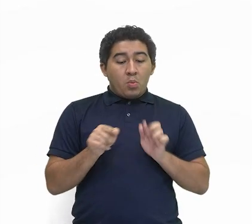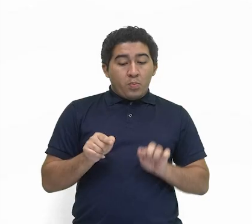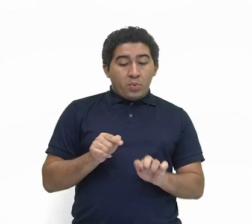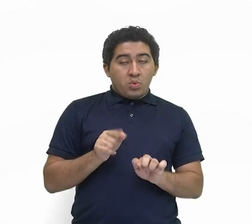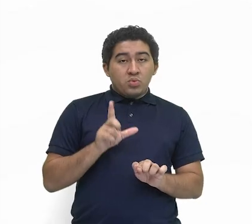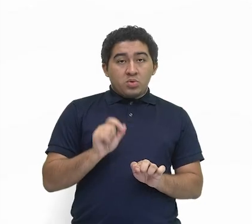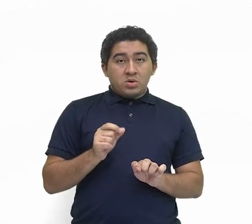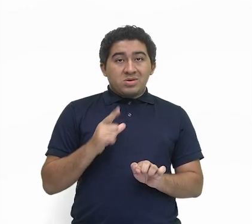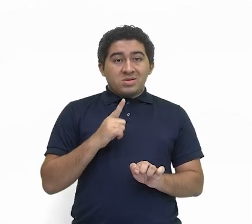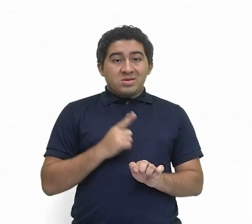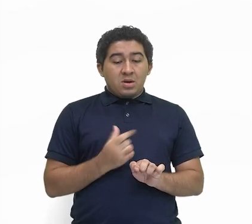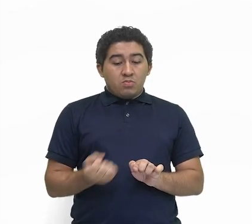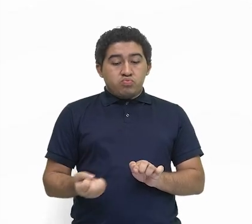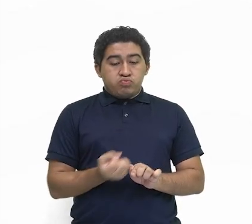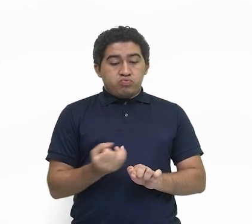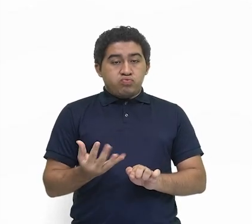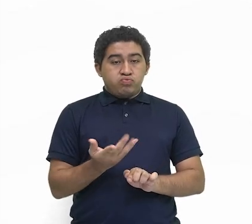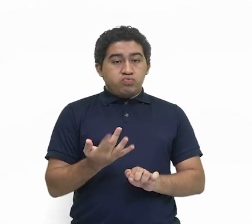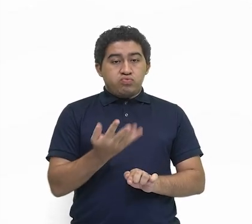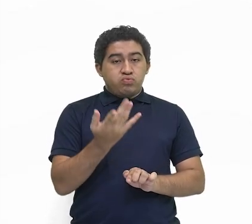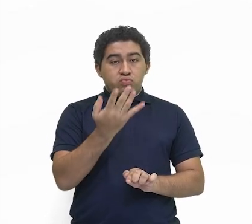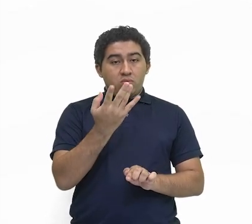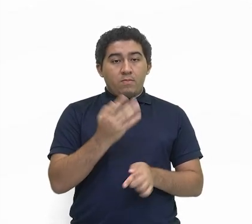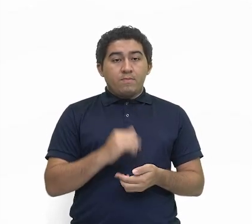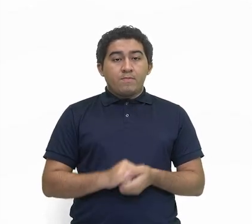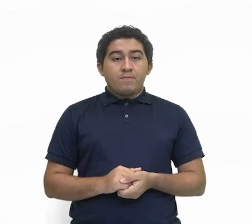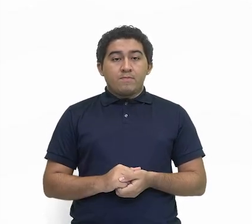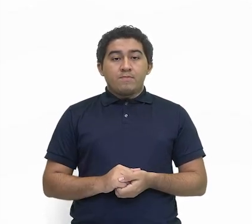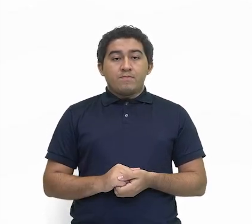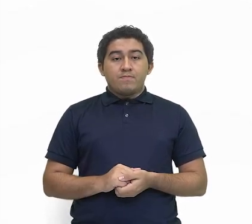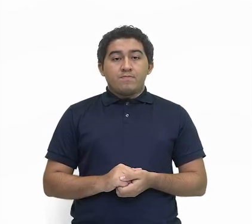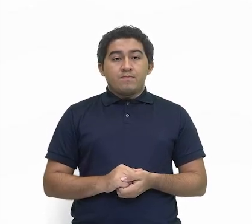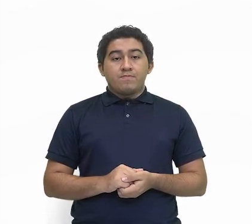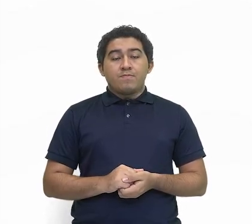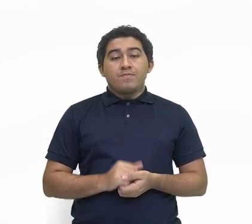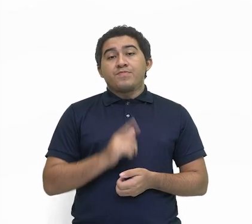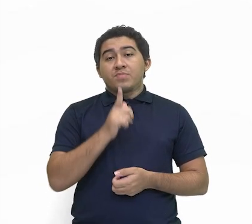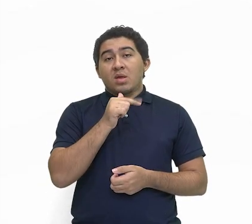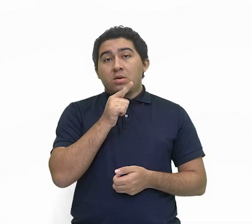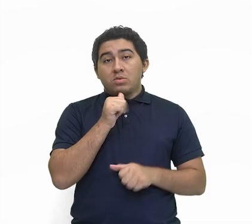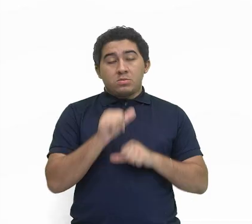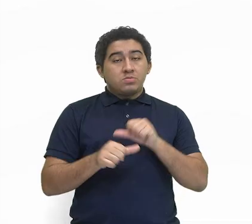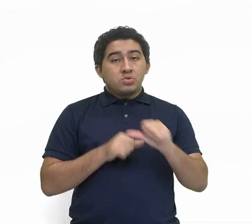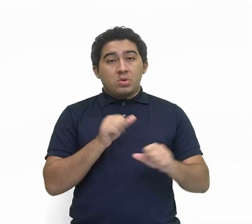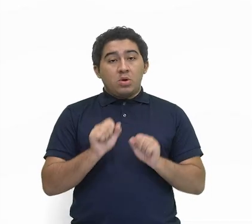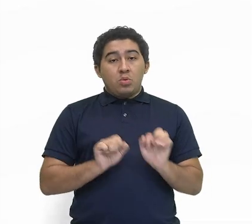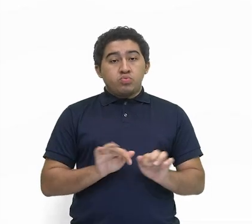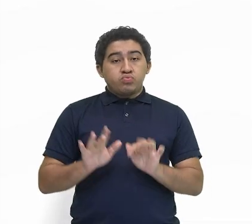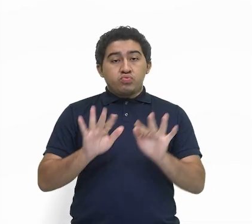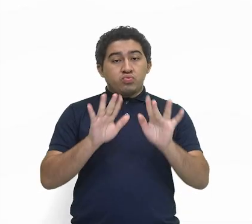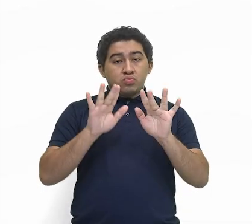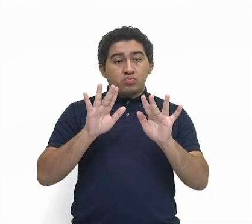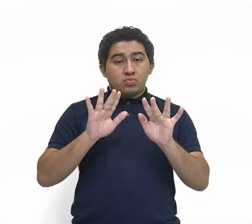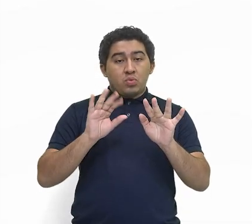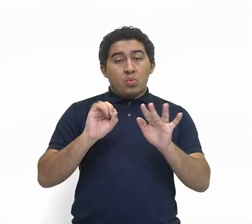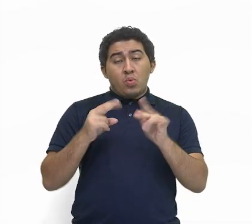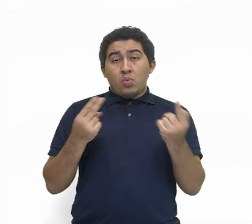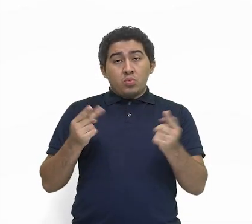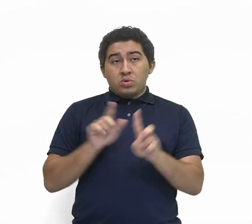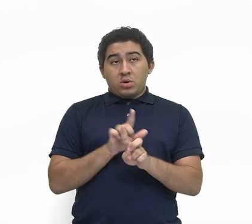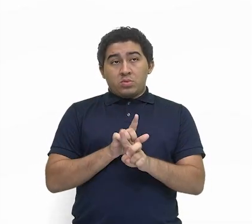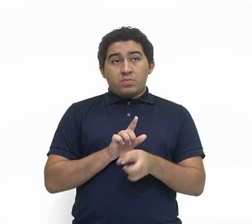de vaporização da água. Quando a água está se tornando vapor ou o vapor está se tornando